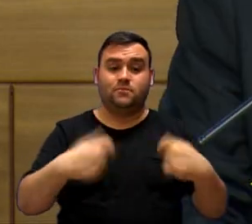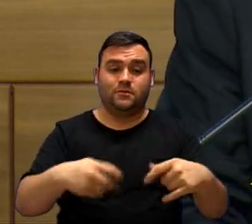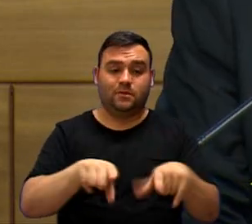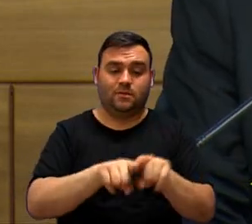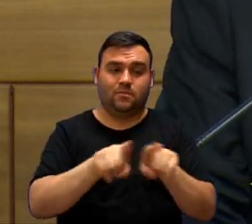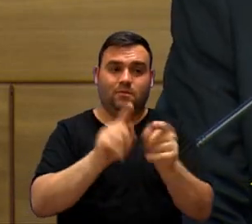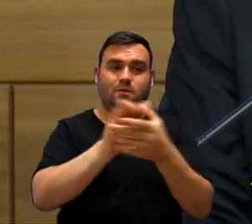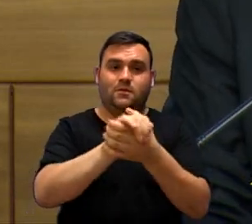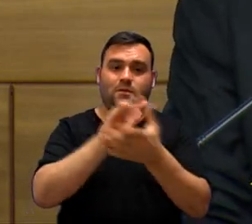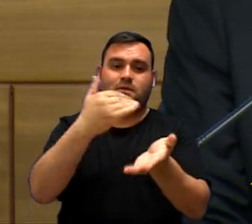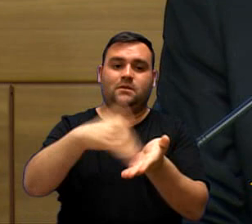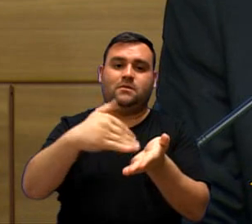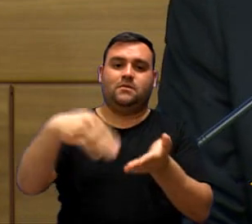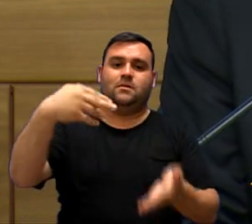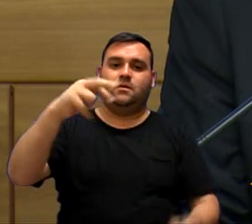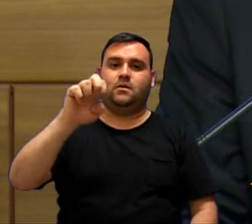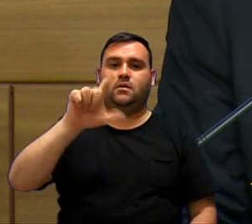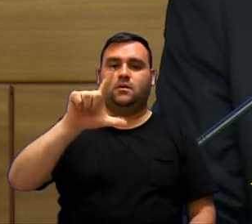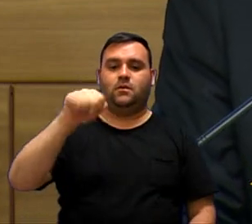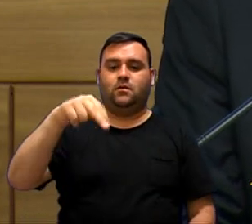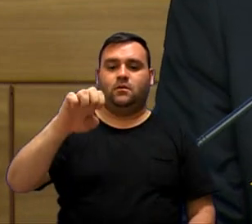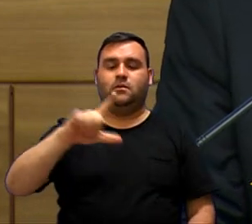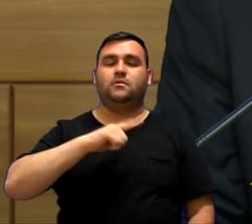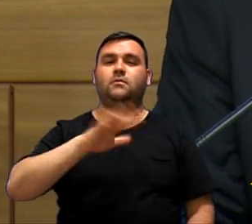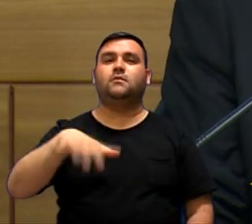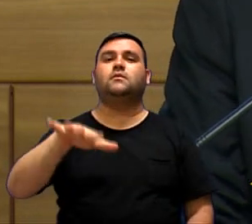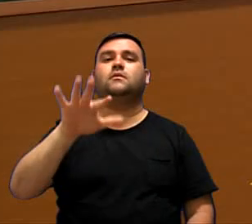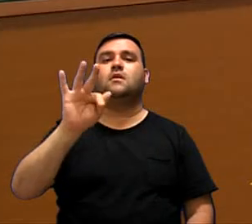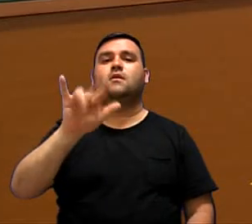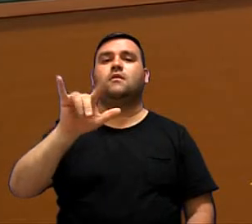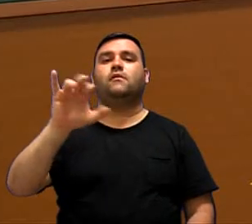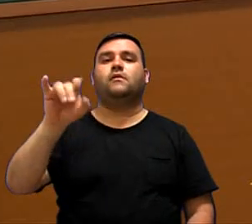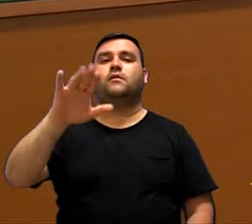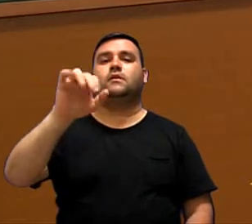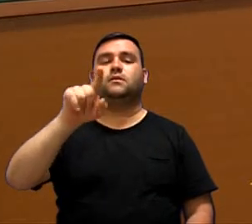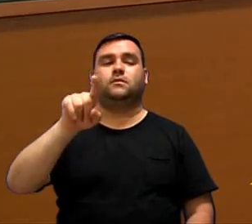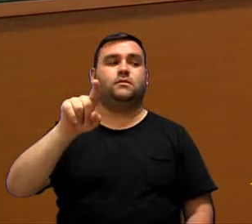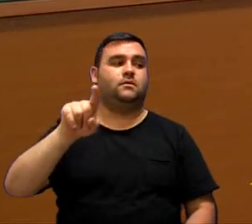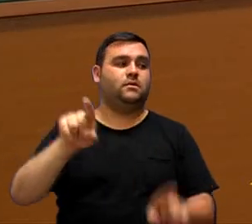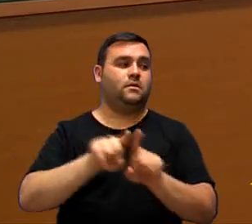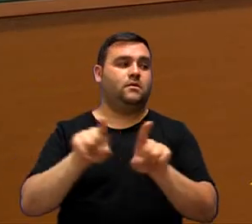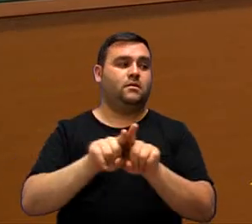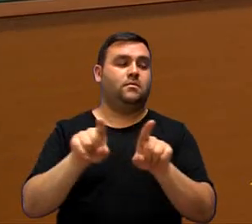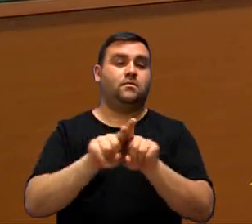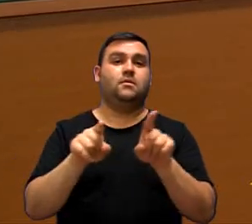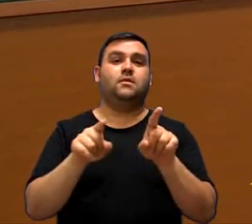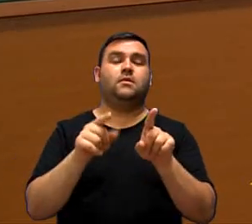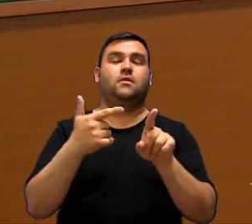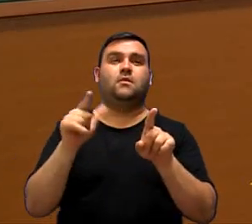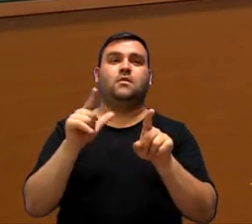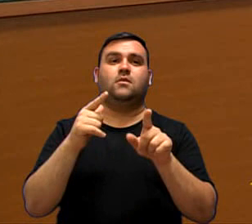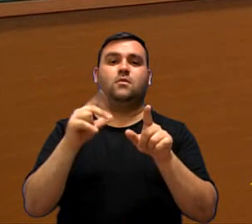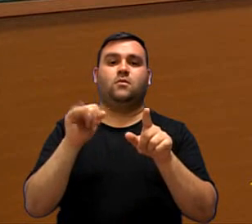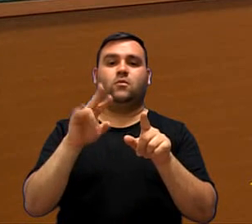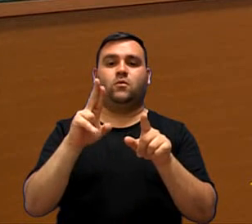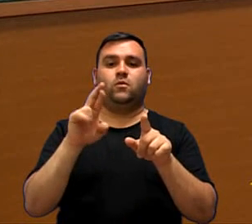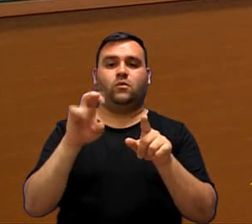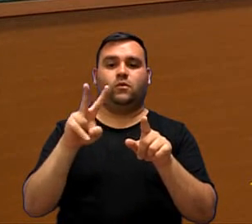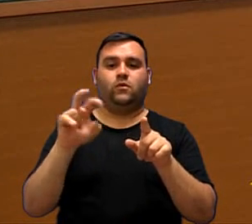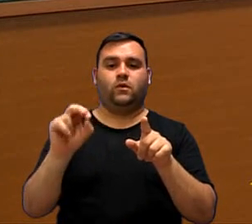a nossa secretária Marlene. Flávio, só uma coisa. Que está lá. E nosso secretário Coelho presente.